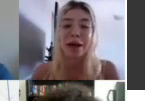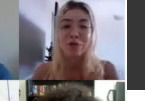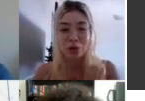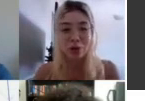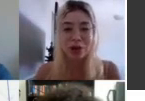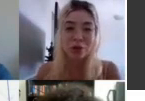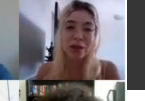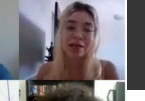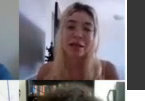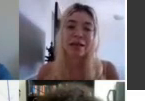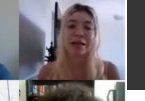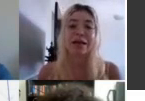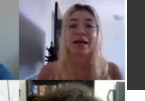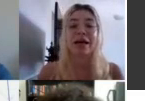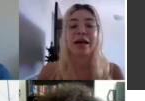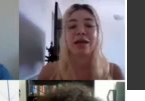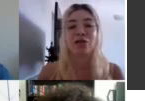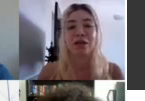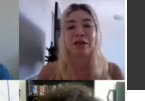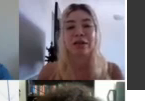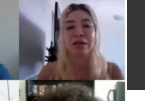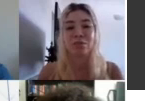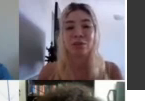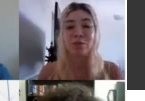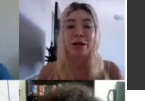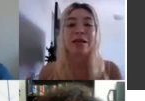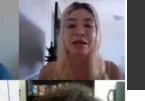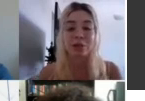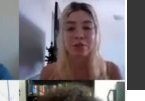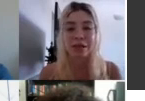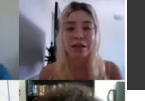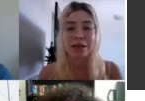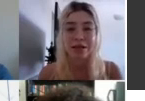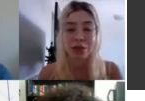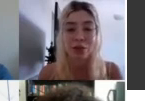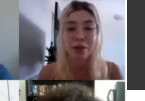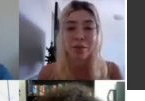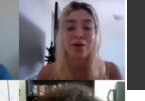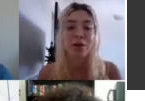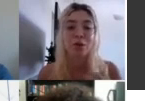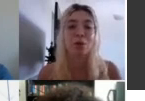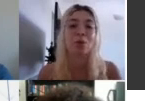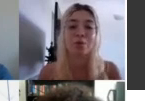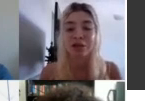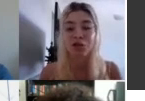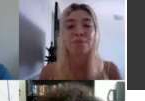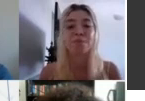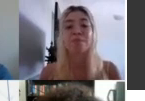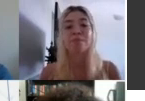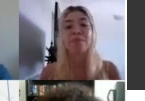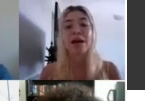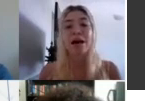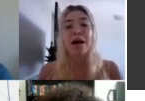Bom, continuando essa linha de experiências possibilitadas a partir do trabalho aqui com o